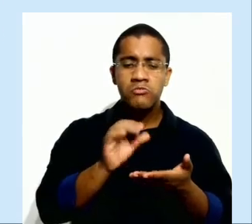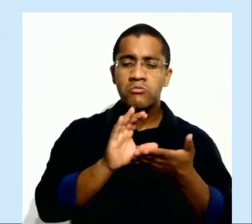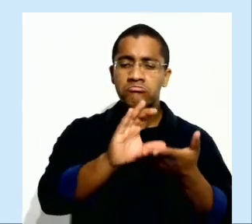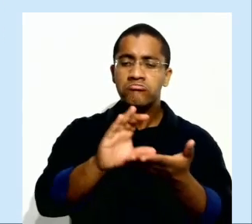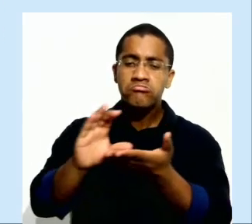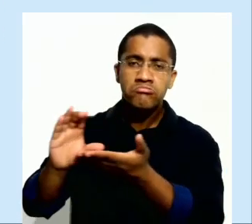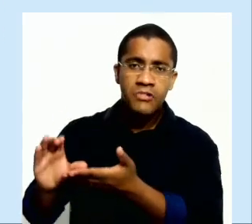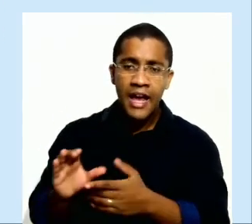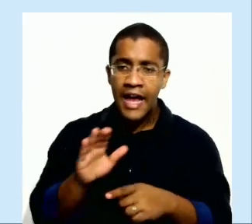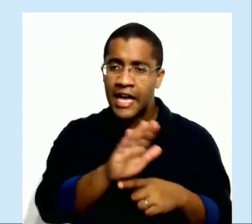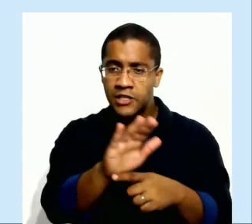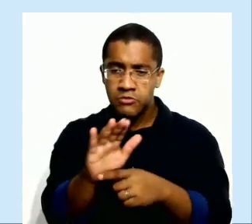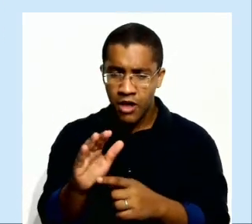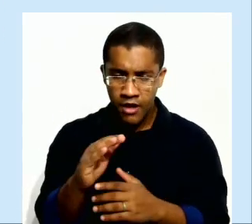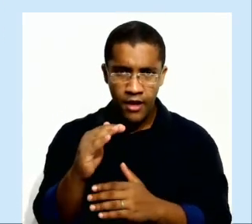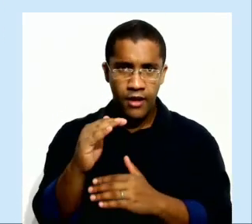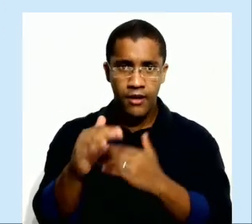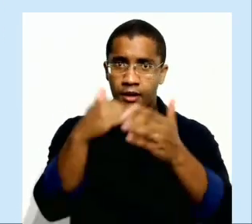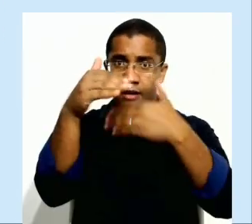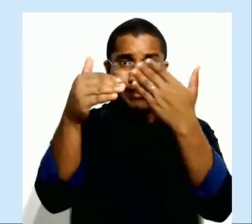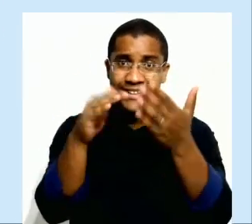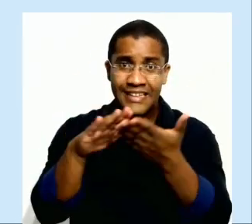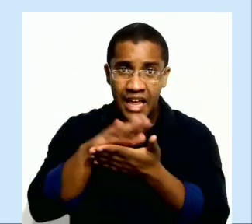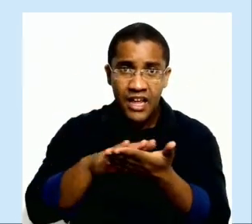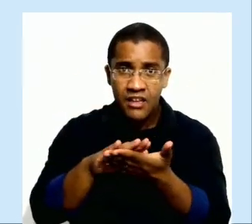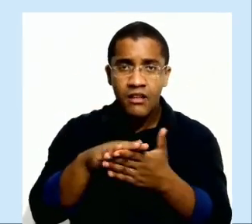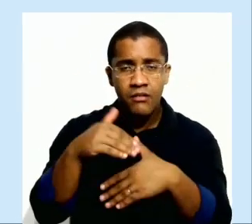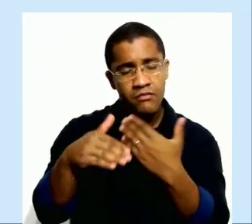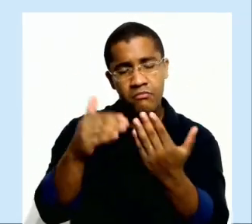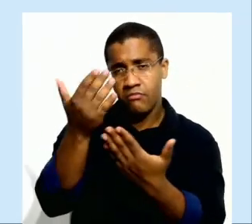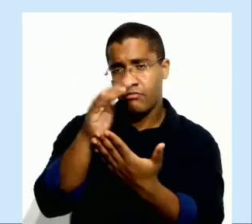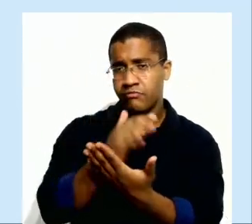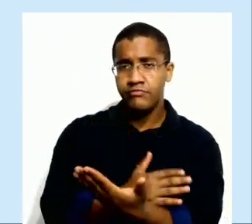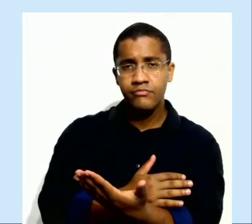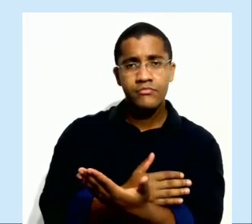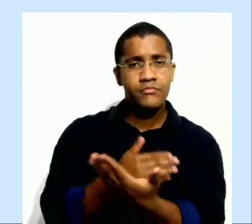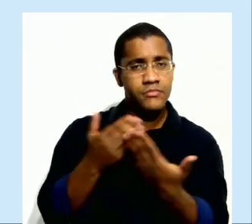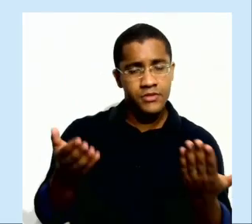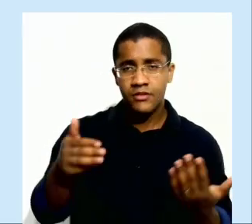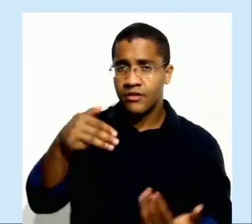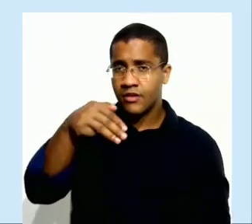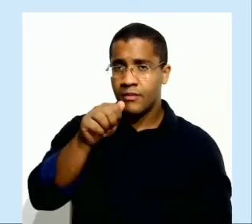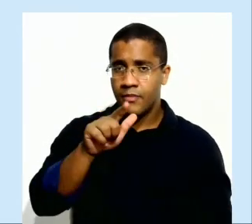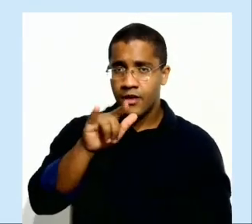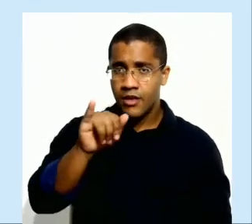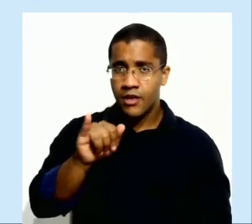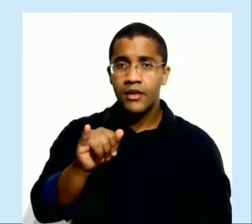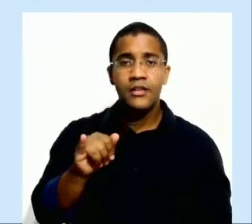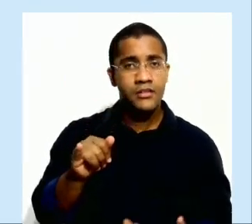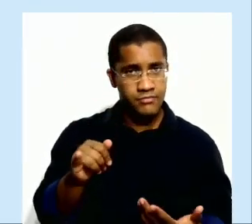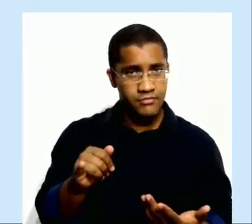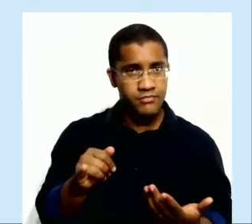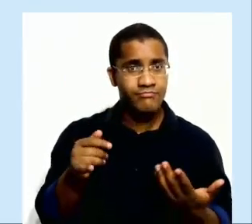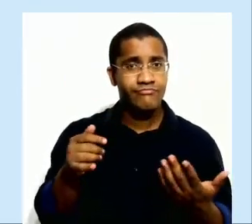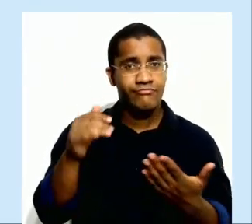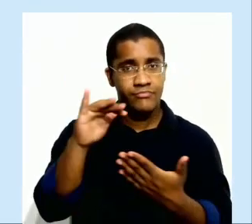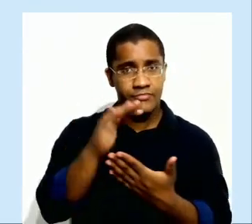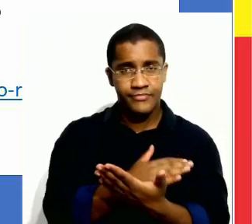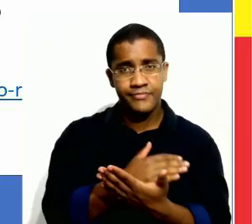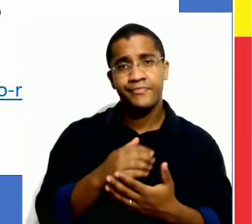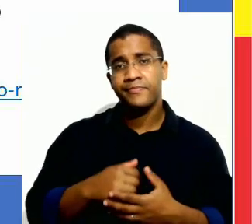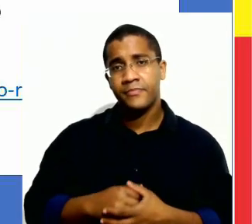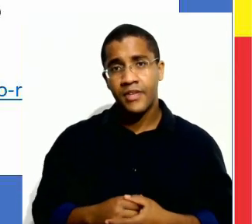em decadência, Então Mali não aguentou a pressão, queres ou não queres, não quero, eu quero